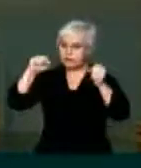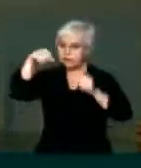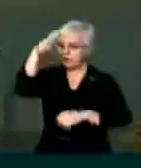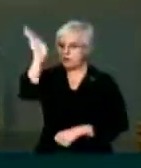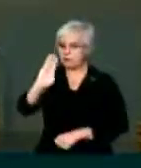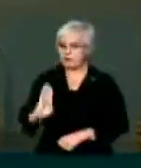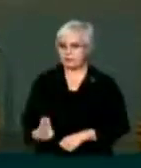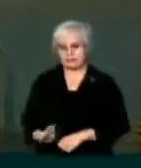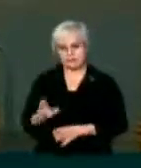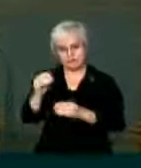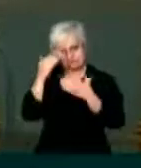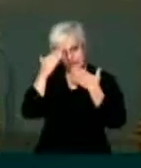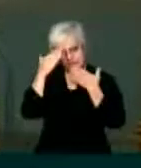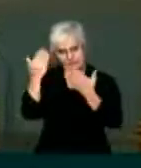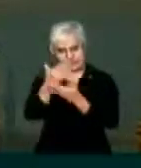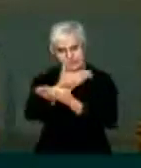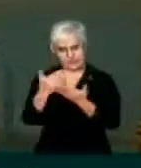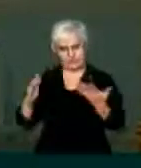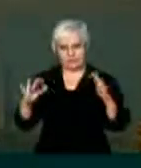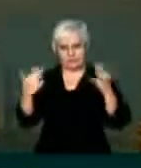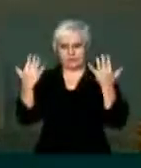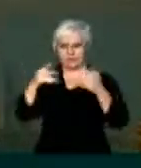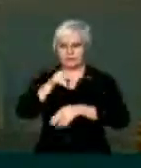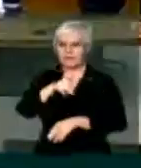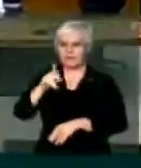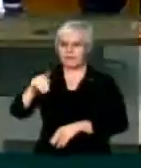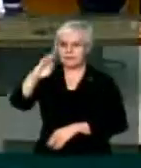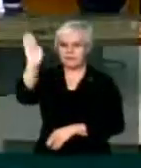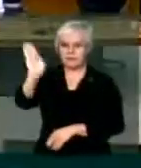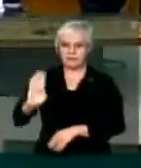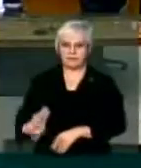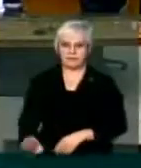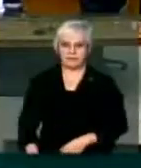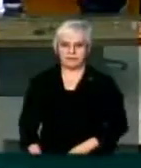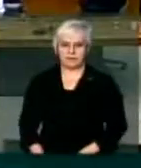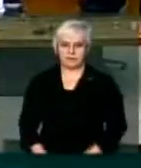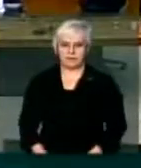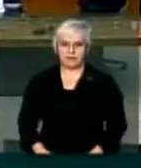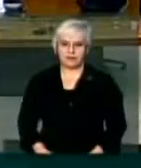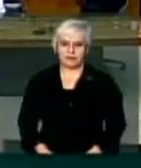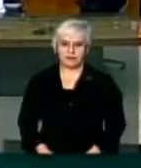Brasil merece. Muito obrigada, viva o professor brasileiro.